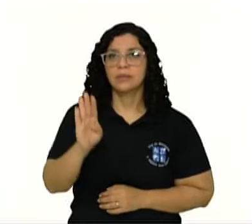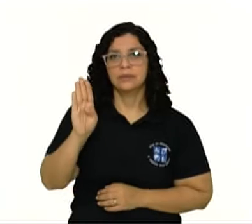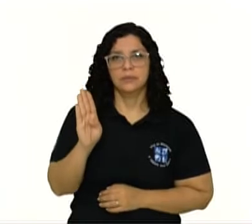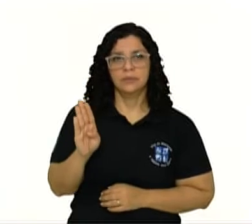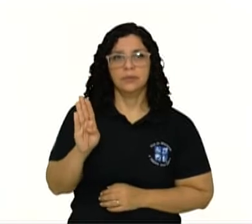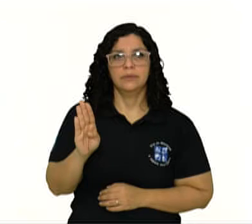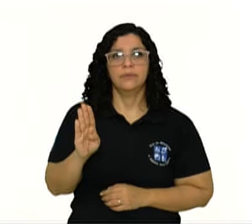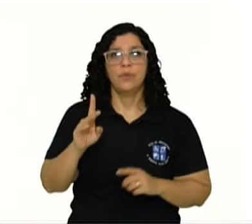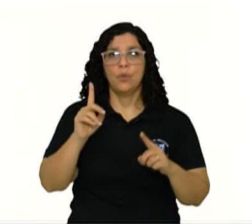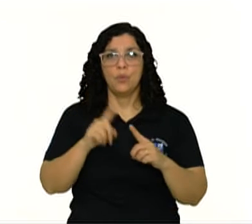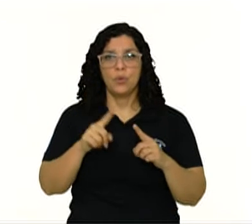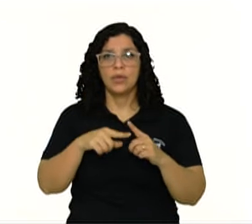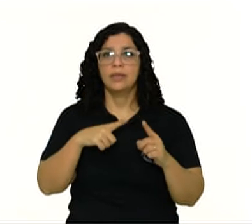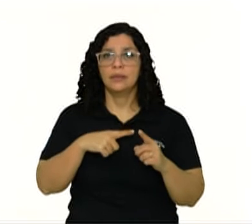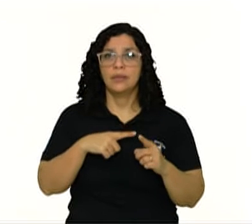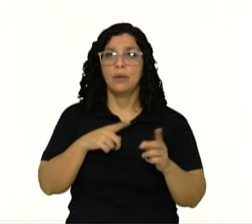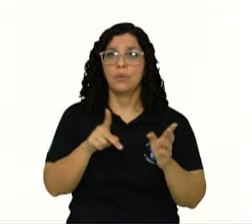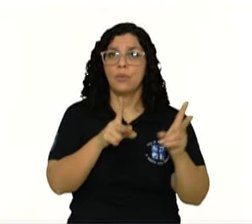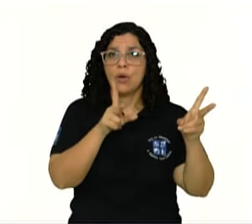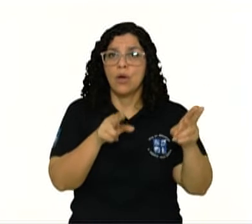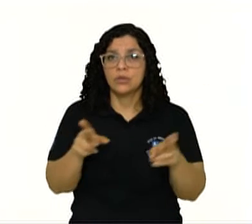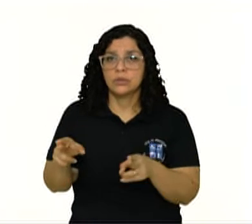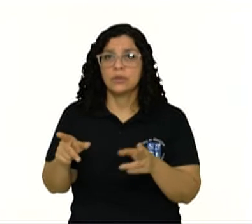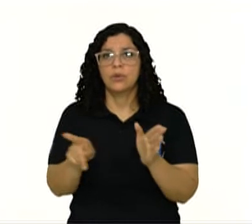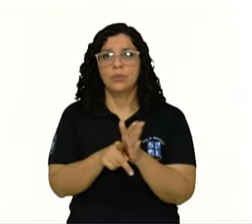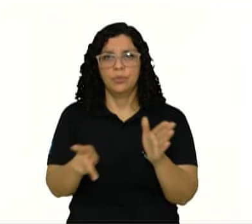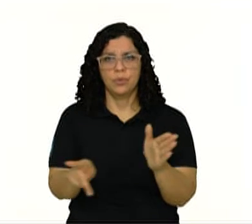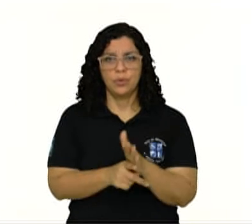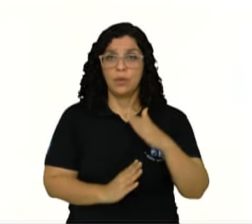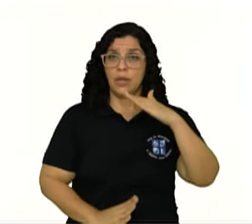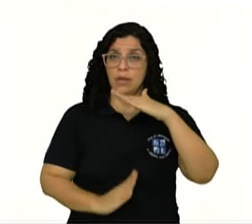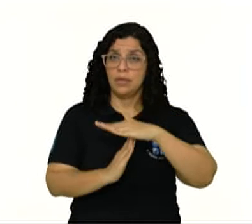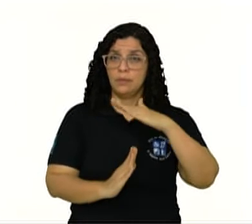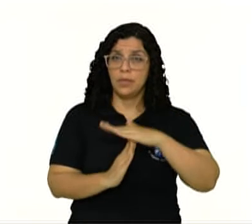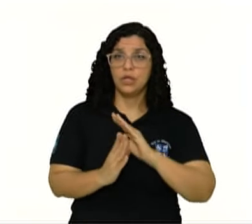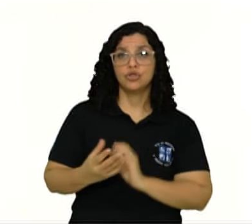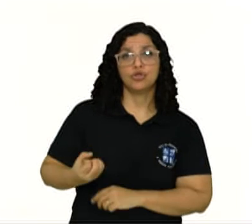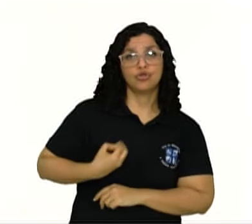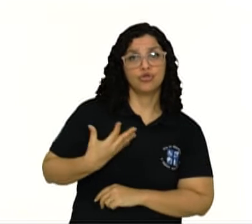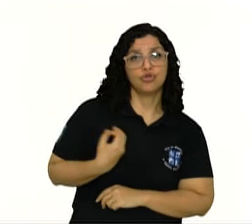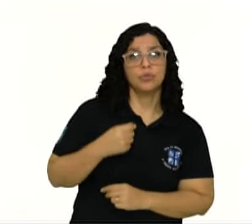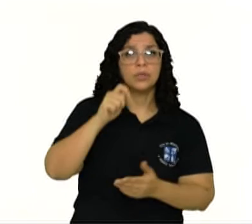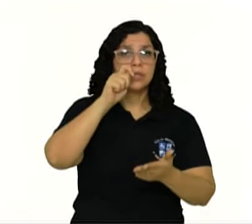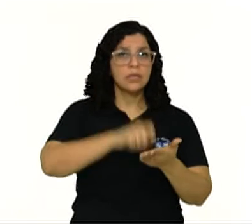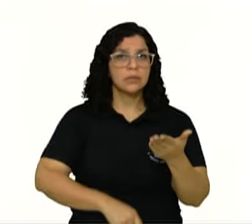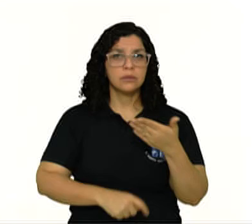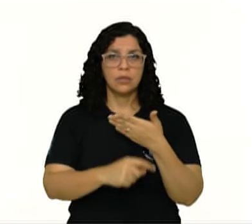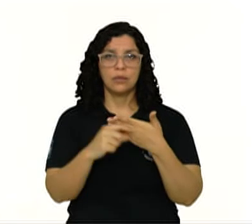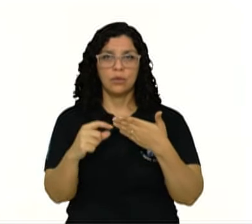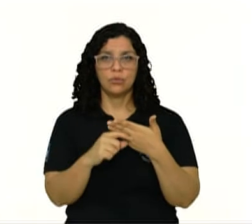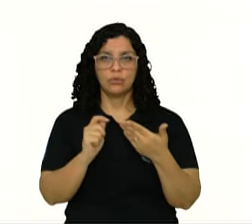B, porque ela compõe uma edição limitada, numerada e assinada pelo autor.